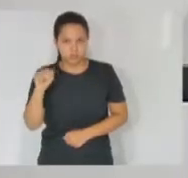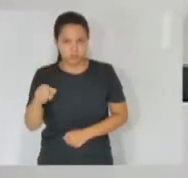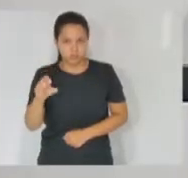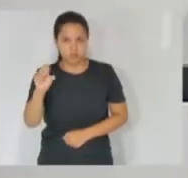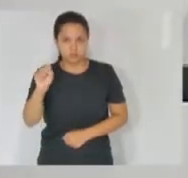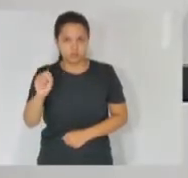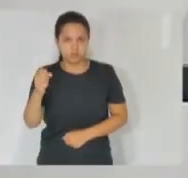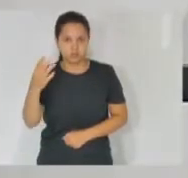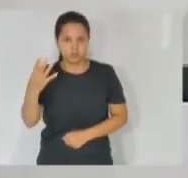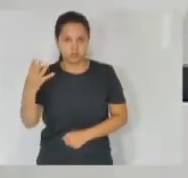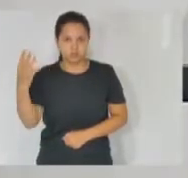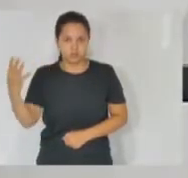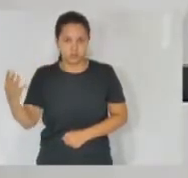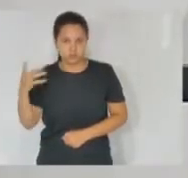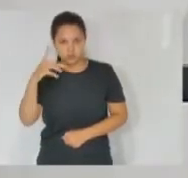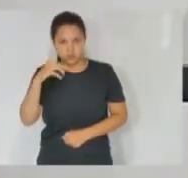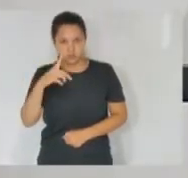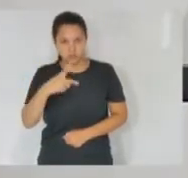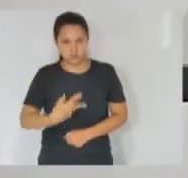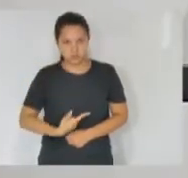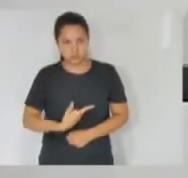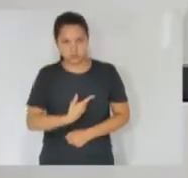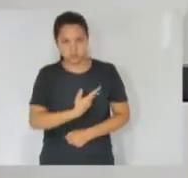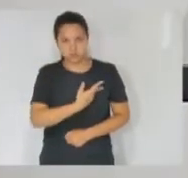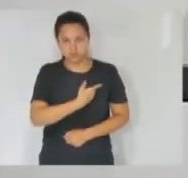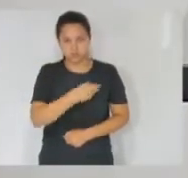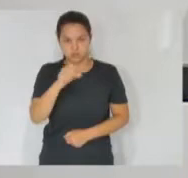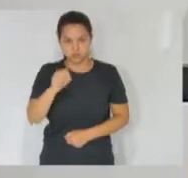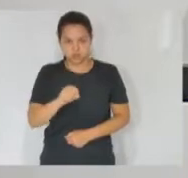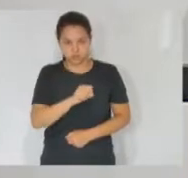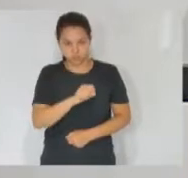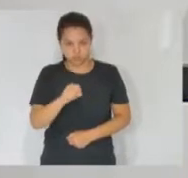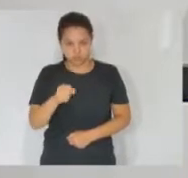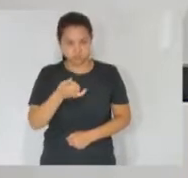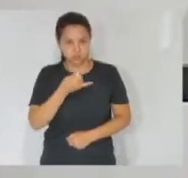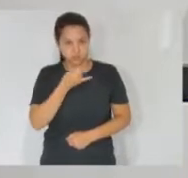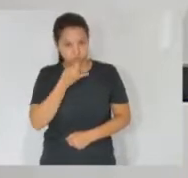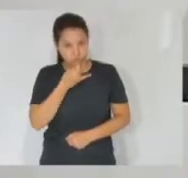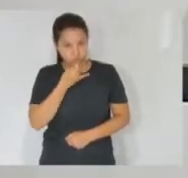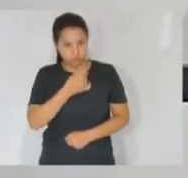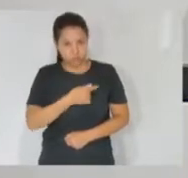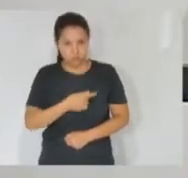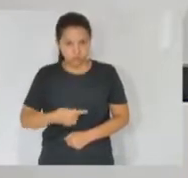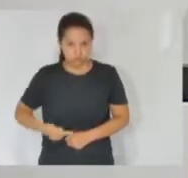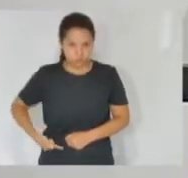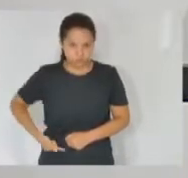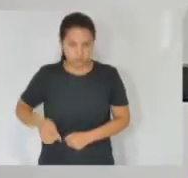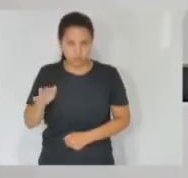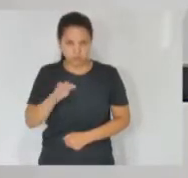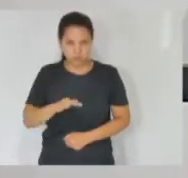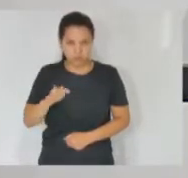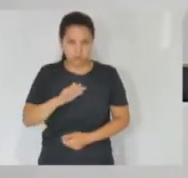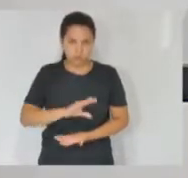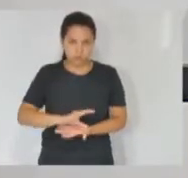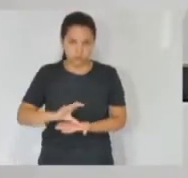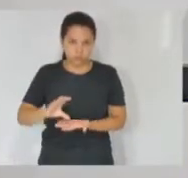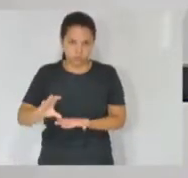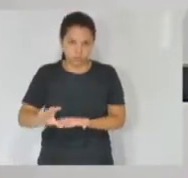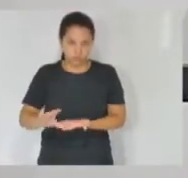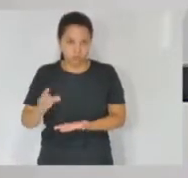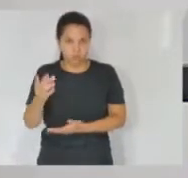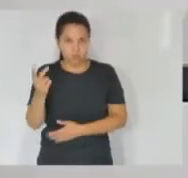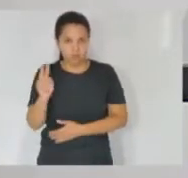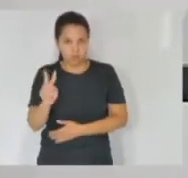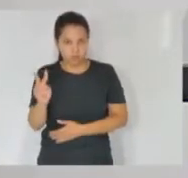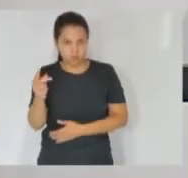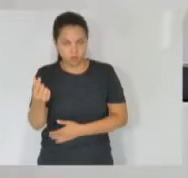1.844 cirurgias pelo SUS. Infelizmente, o governo federal repassou o valor para o governo do estado e não se passou esse devido valor lá